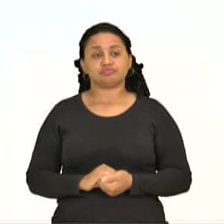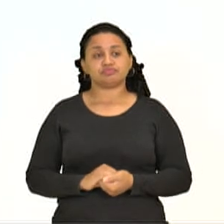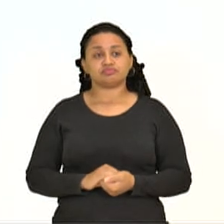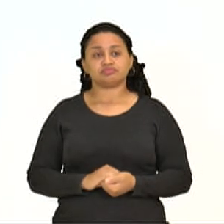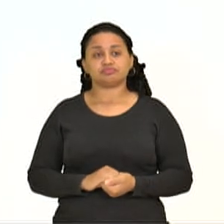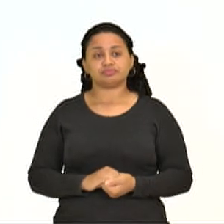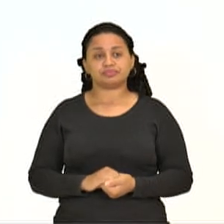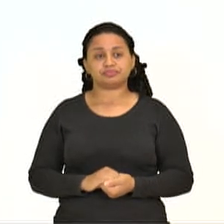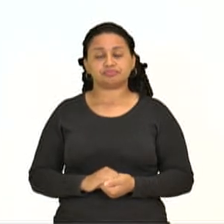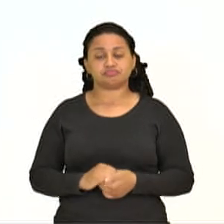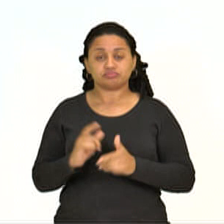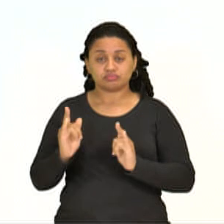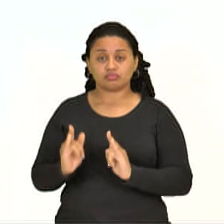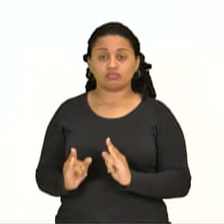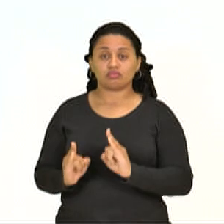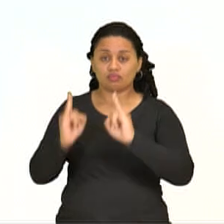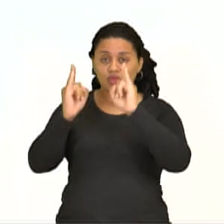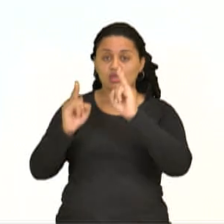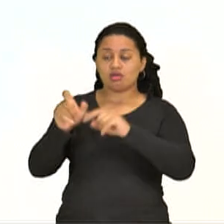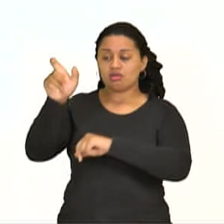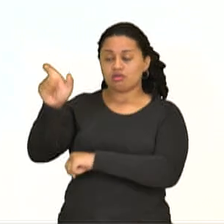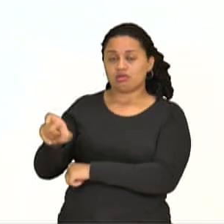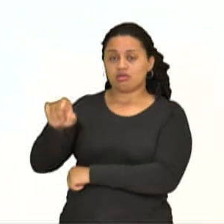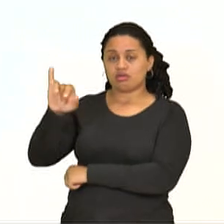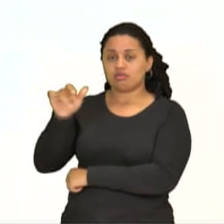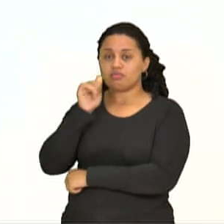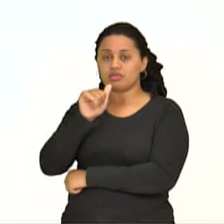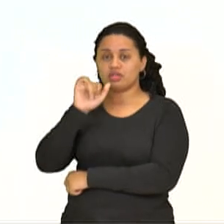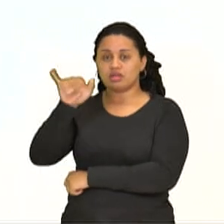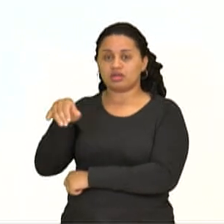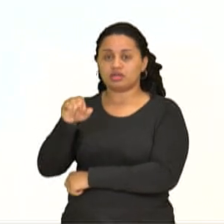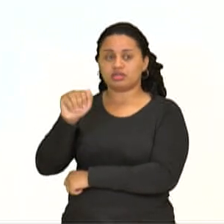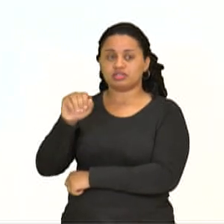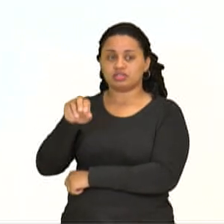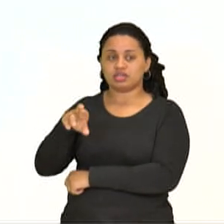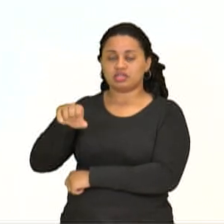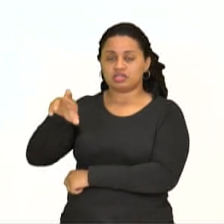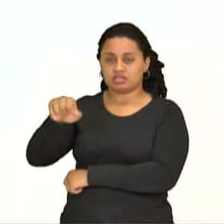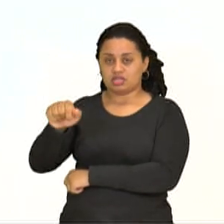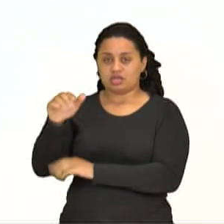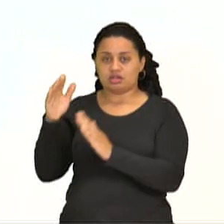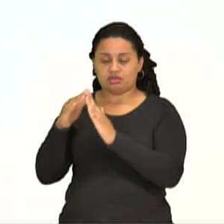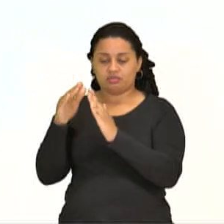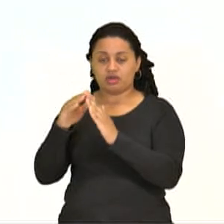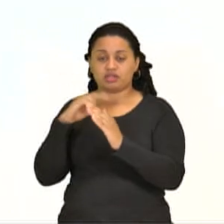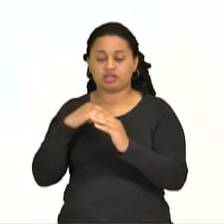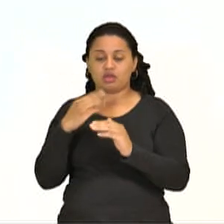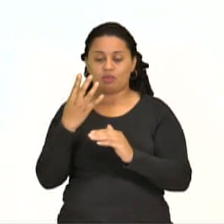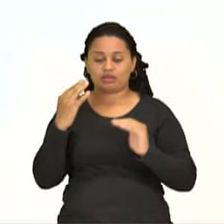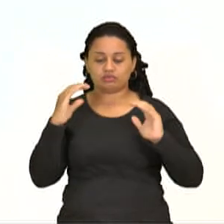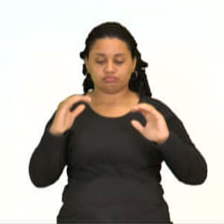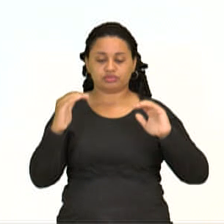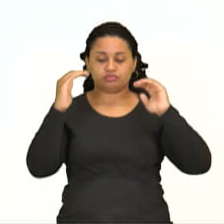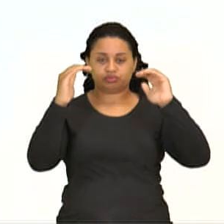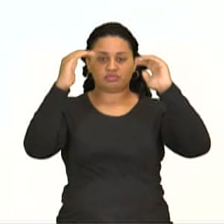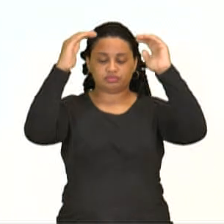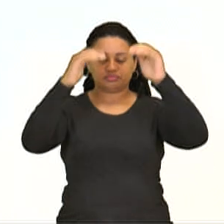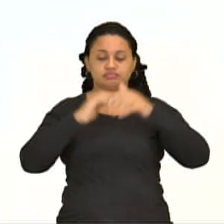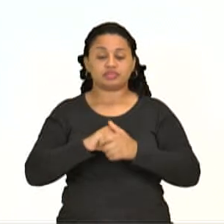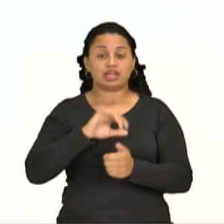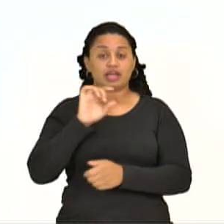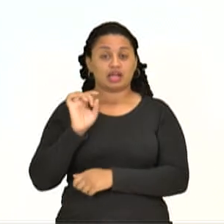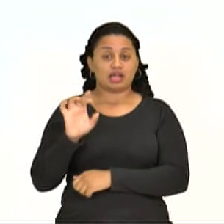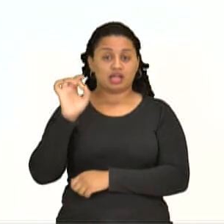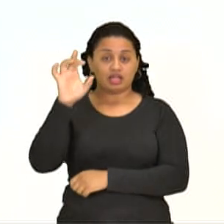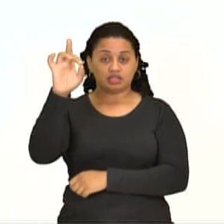prédio onde Jacira mora tem 4 andares. Em cada andar tem